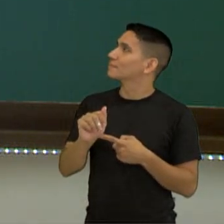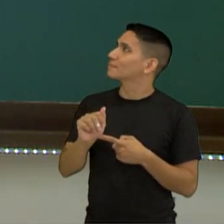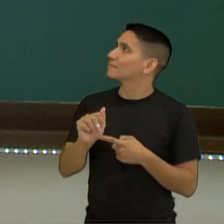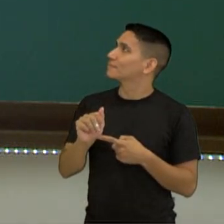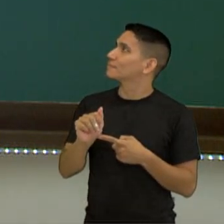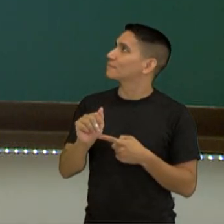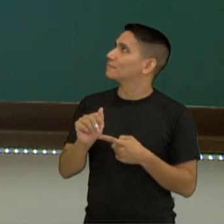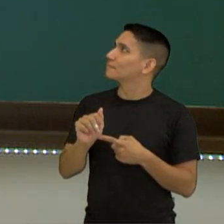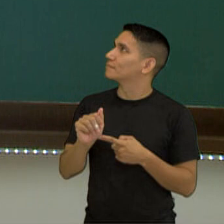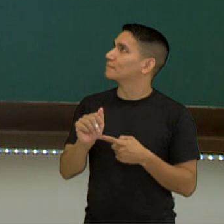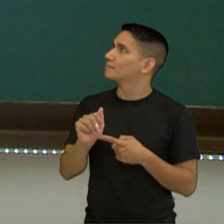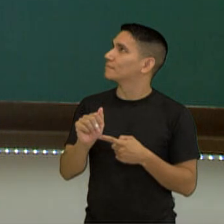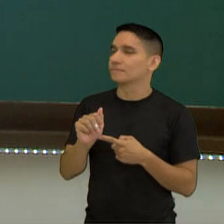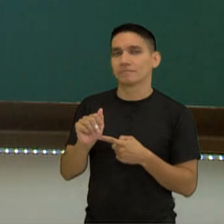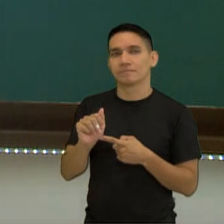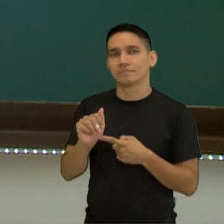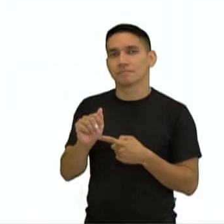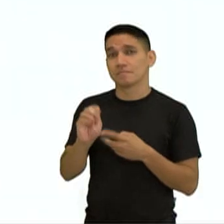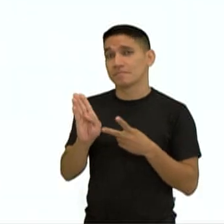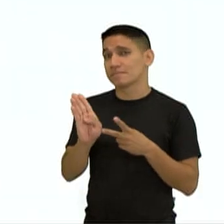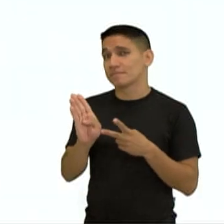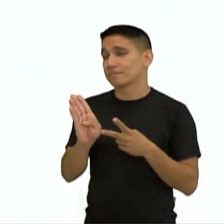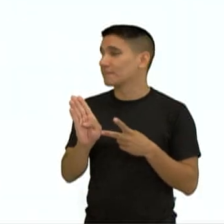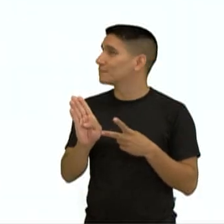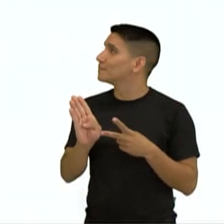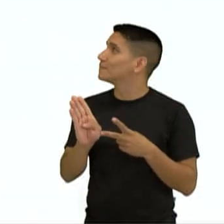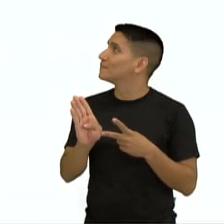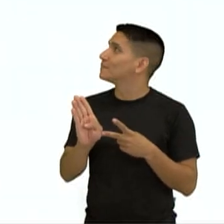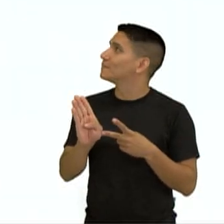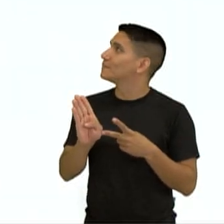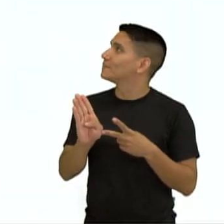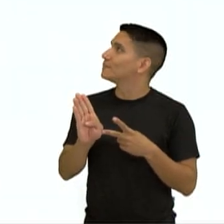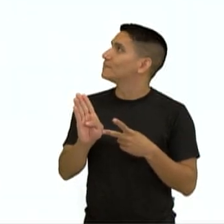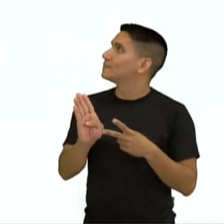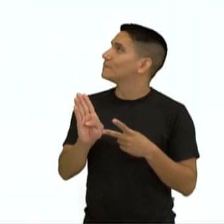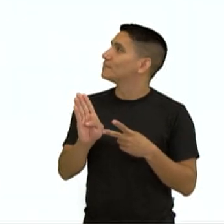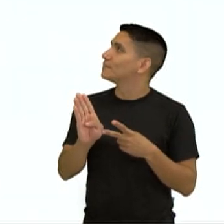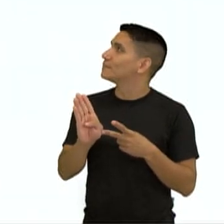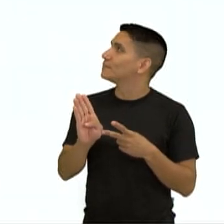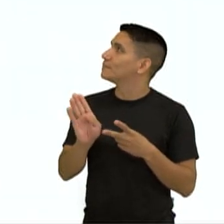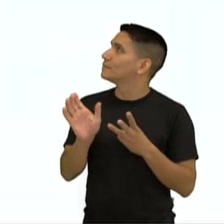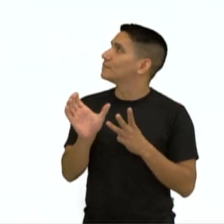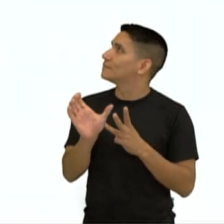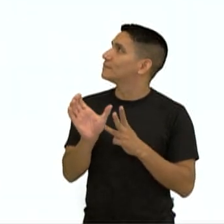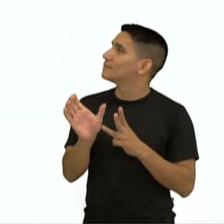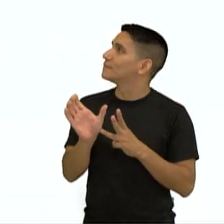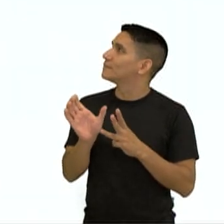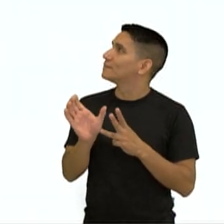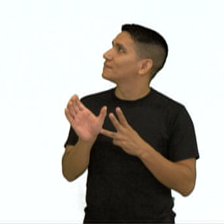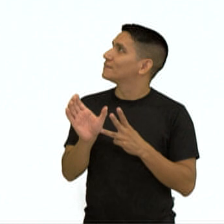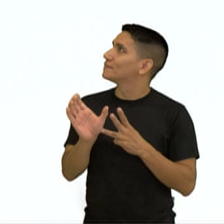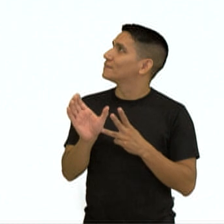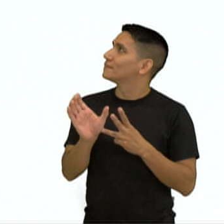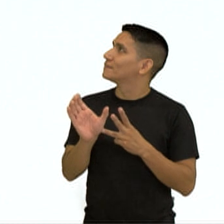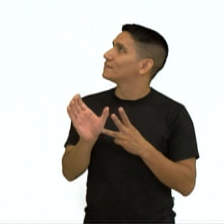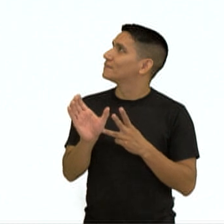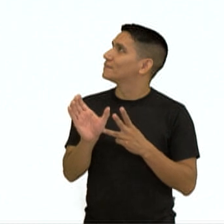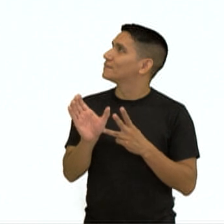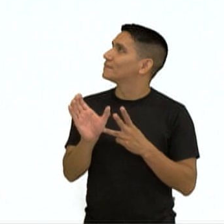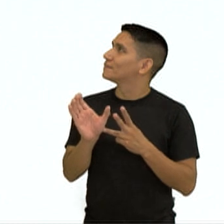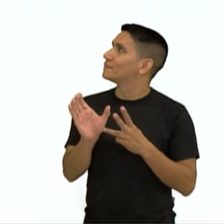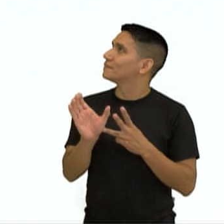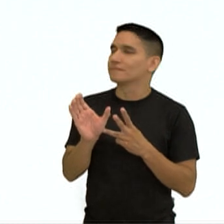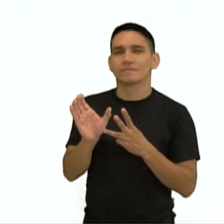the weekdays? Or, where are you going after the classes? Or, who's studying? Who is studying with